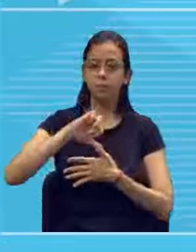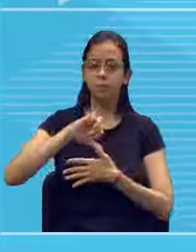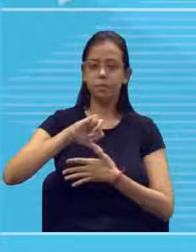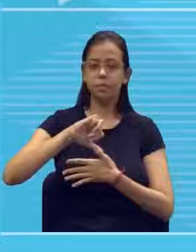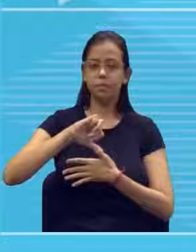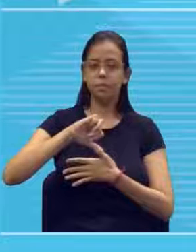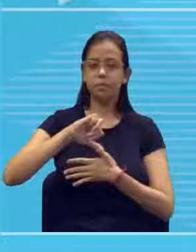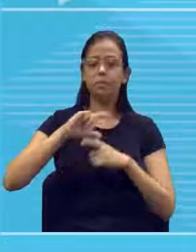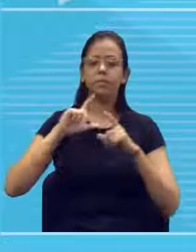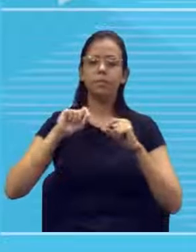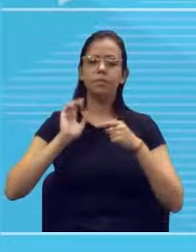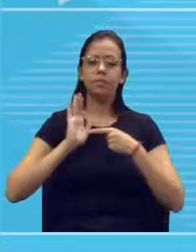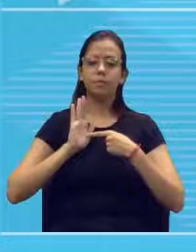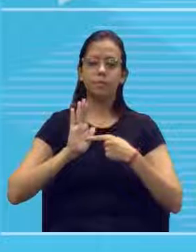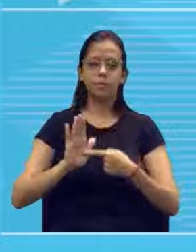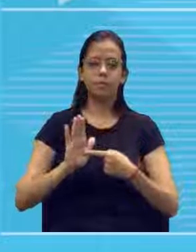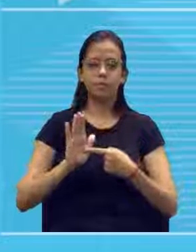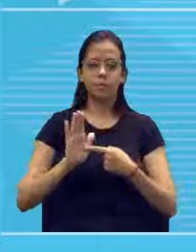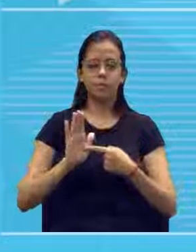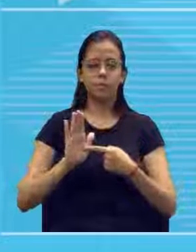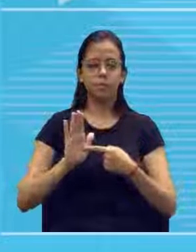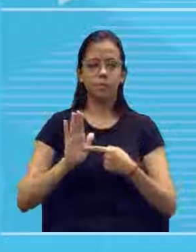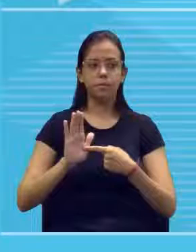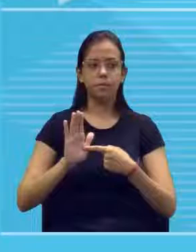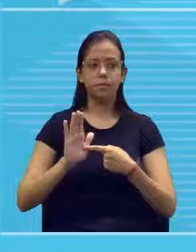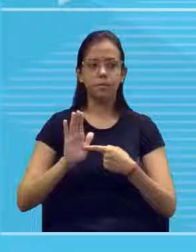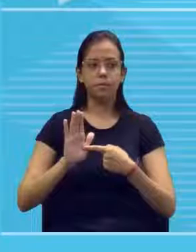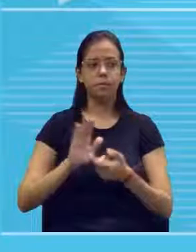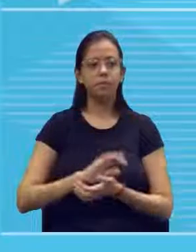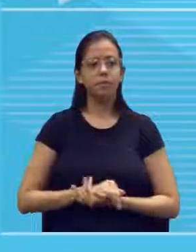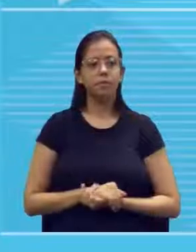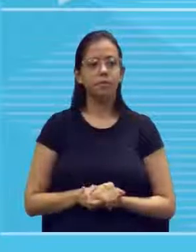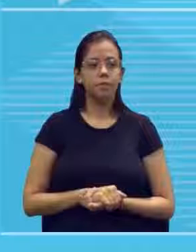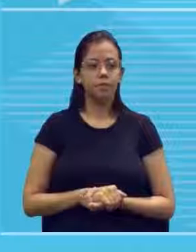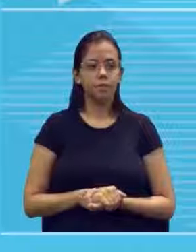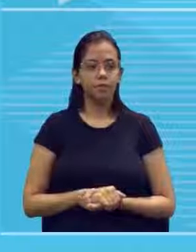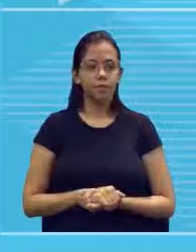é Traz essa essa